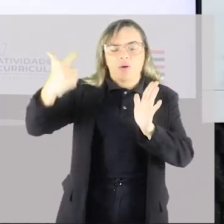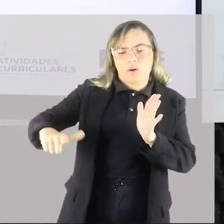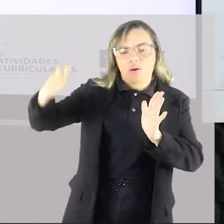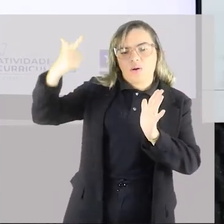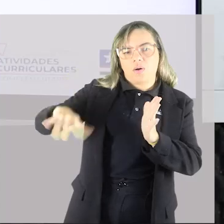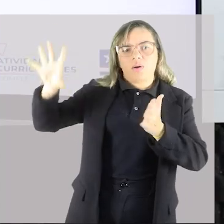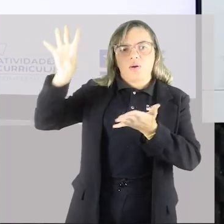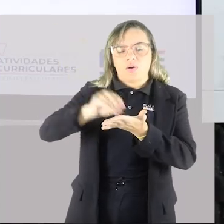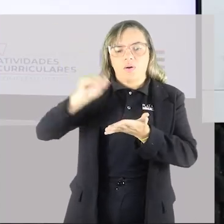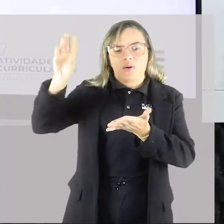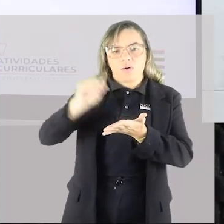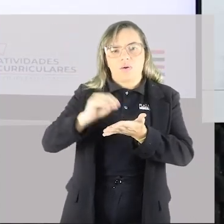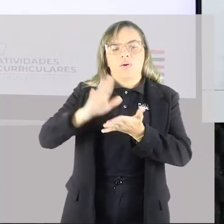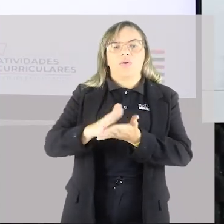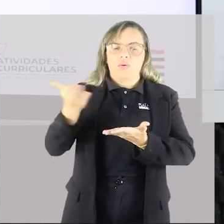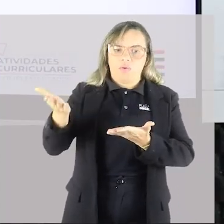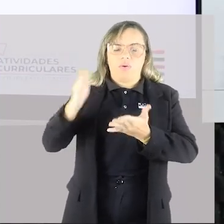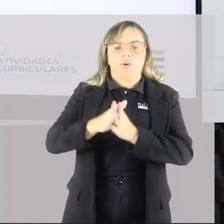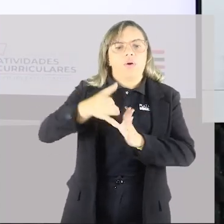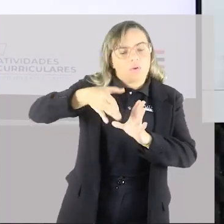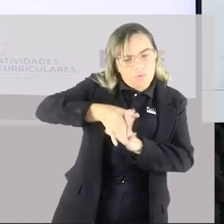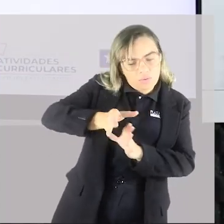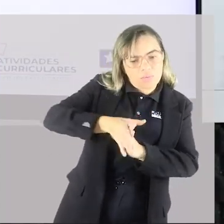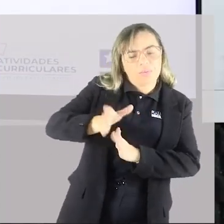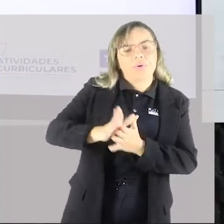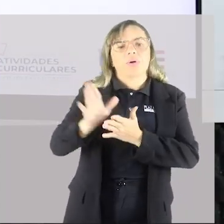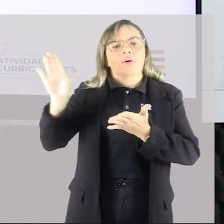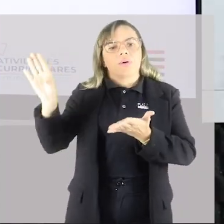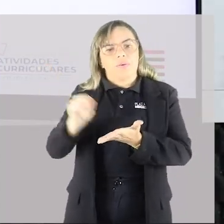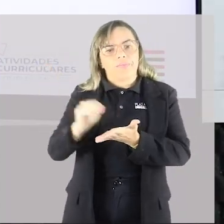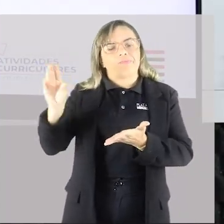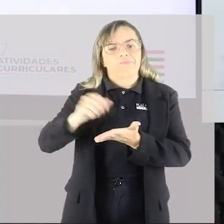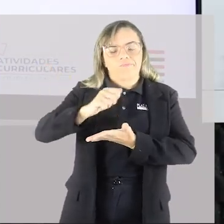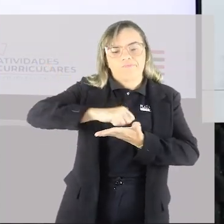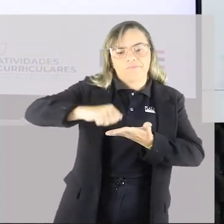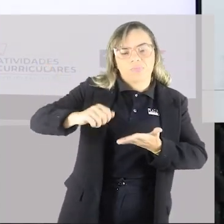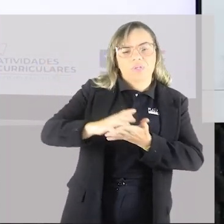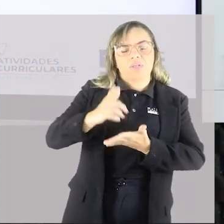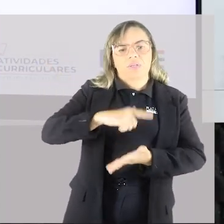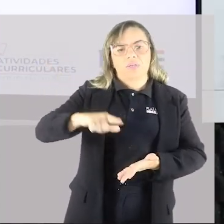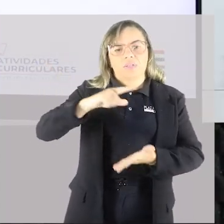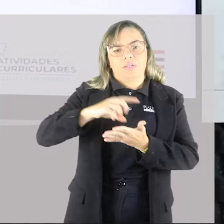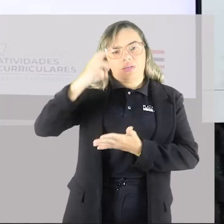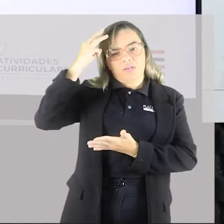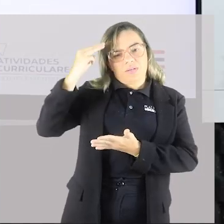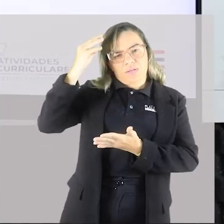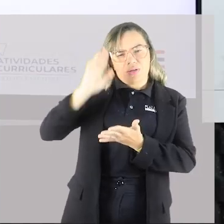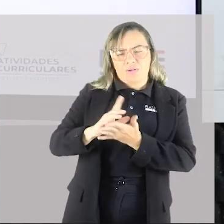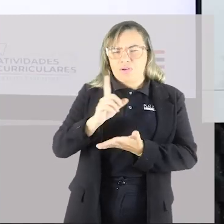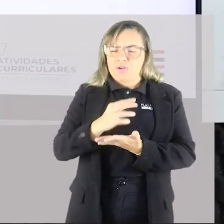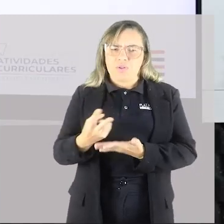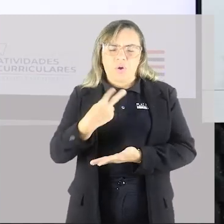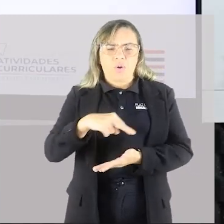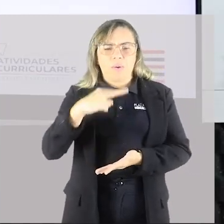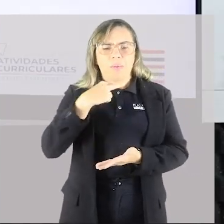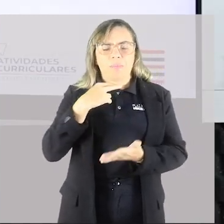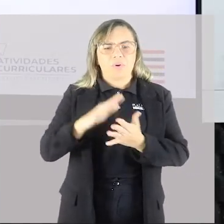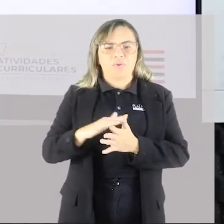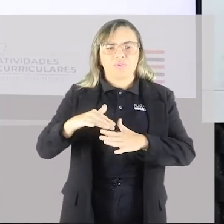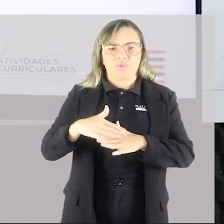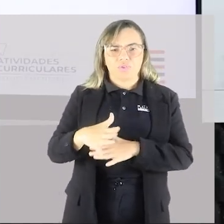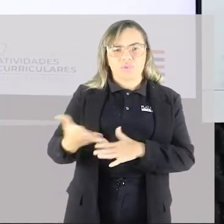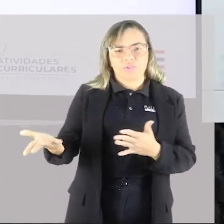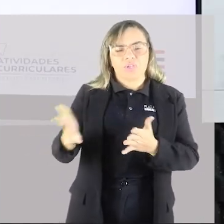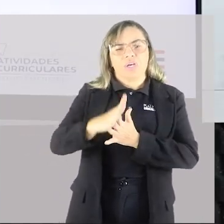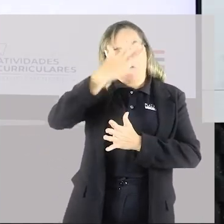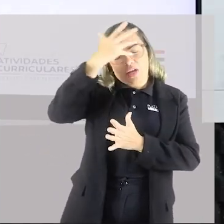poder anotar direitinho. Eu sugiro que anote, viu? A gente sempre tem uma memória que não dá para confiar, mas eu quero te